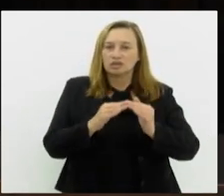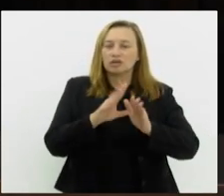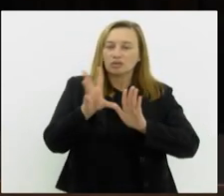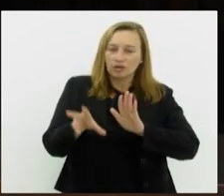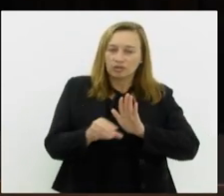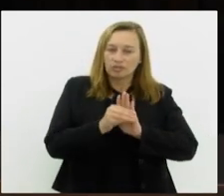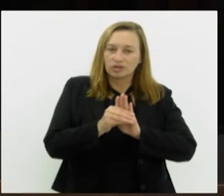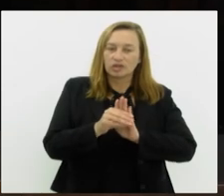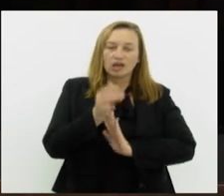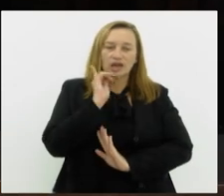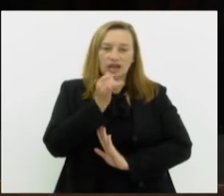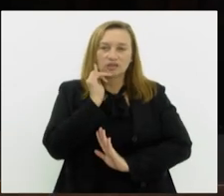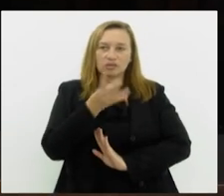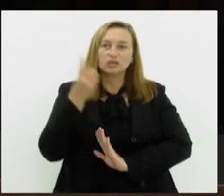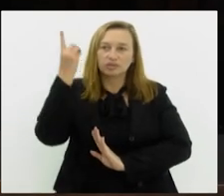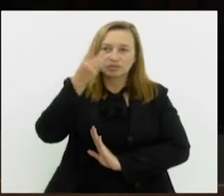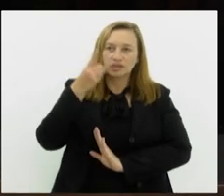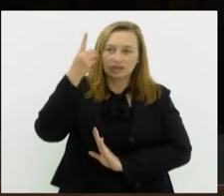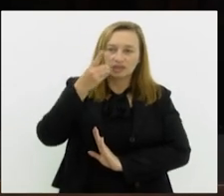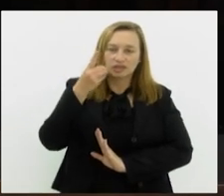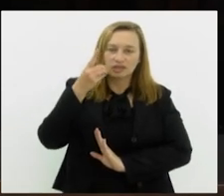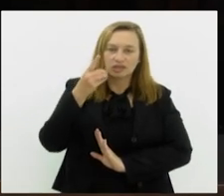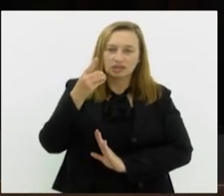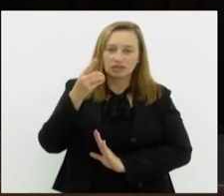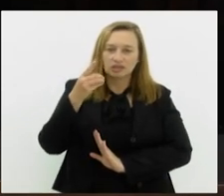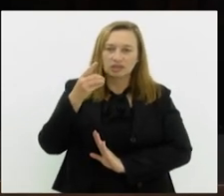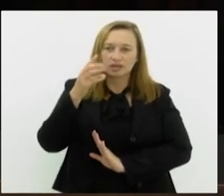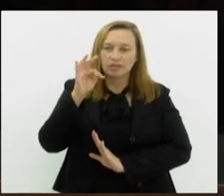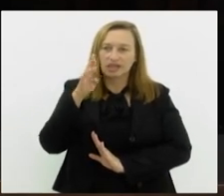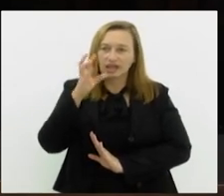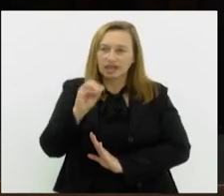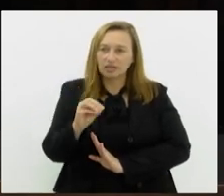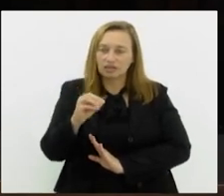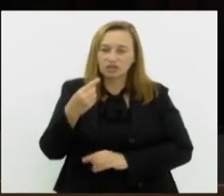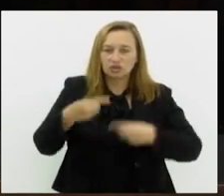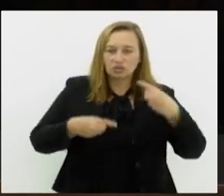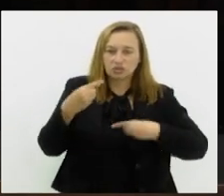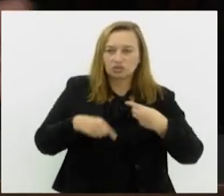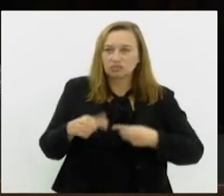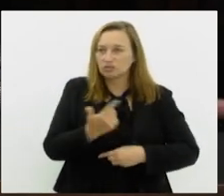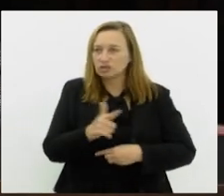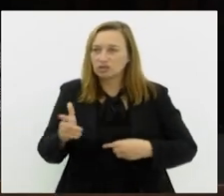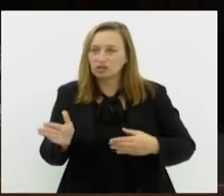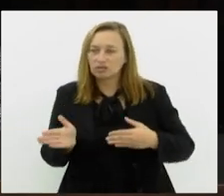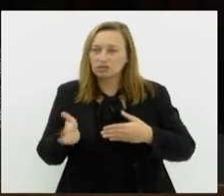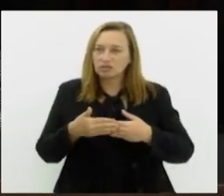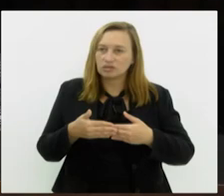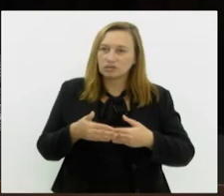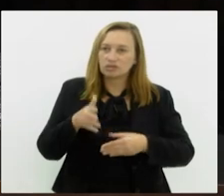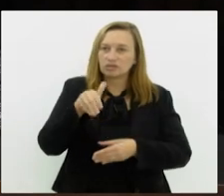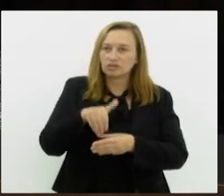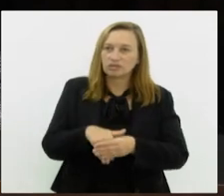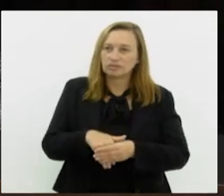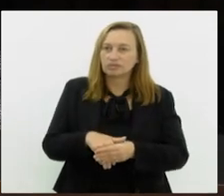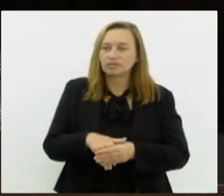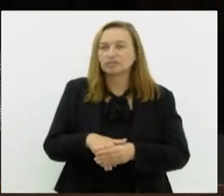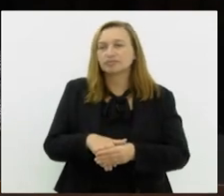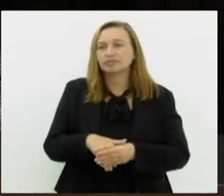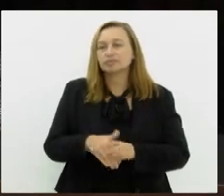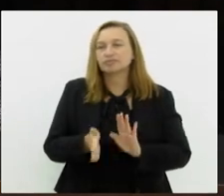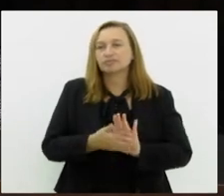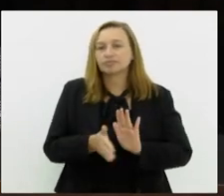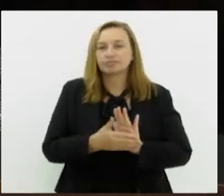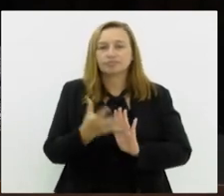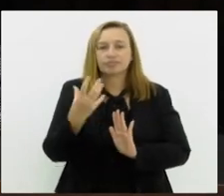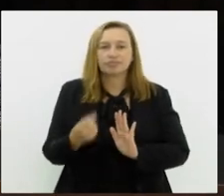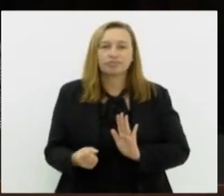emendas. Relator, deputado subtenente Bernardo. Em discussão, não havendo quem queira discutir, encerrada a discussão. Em votação, a